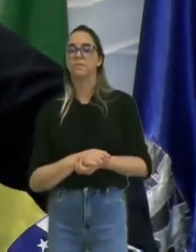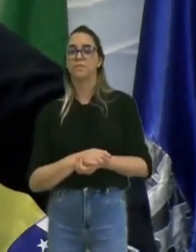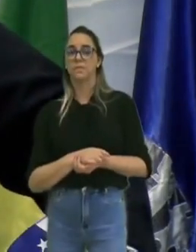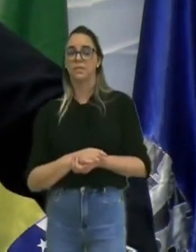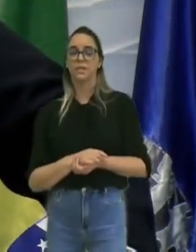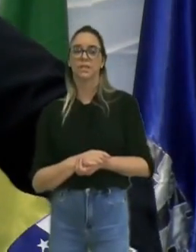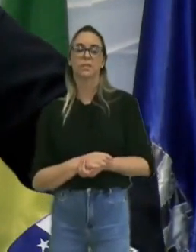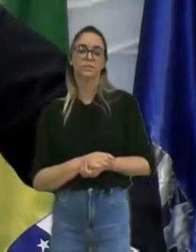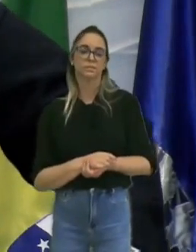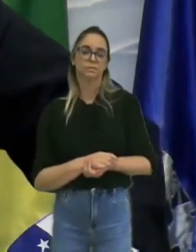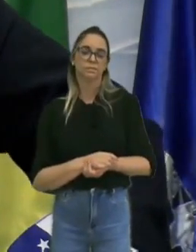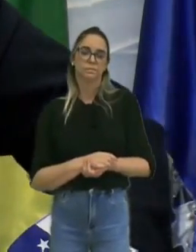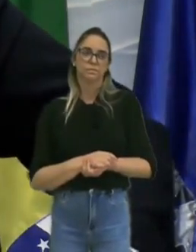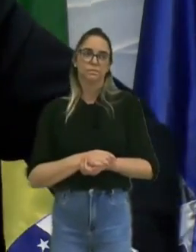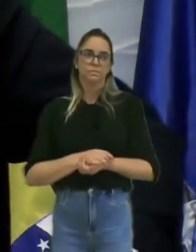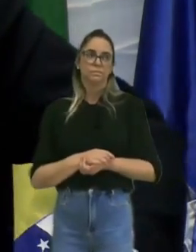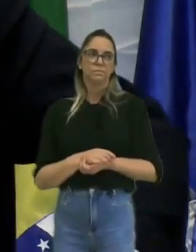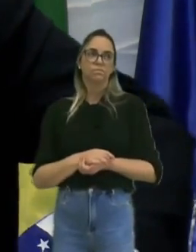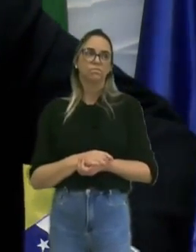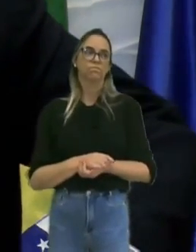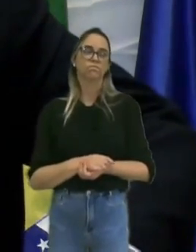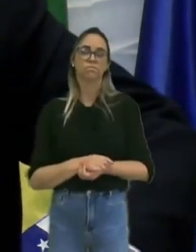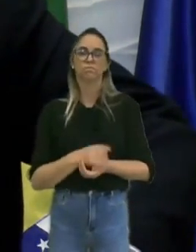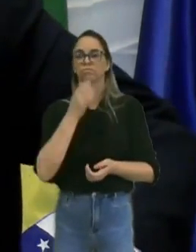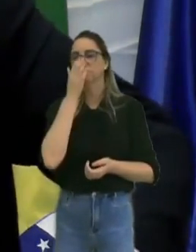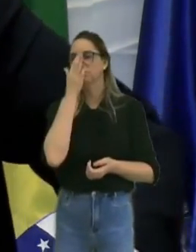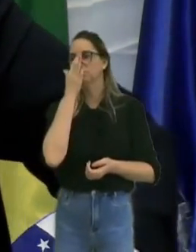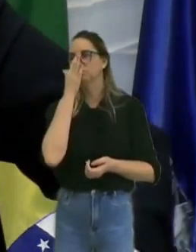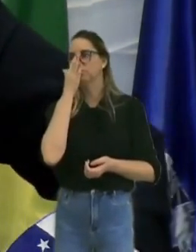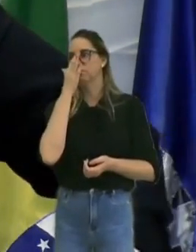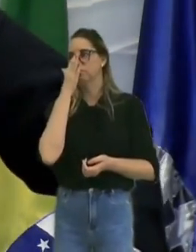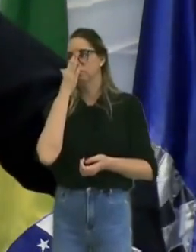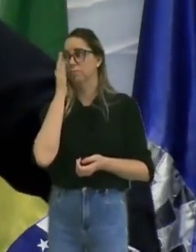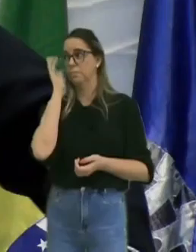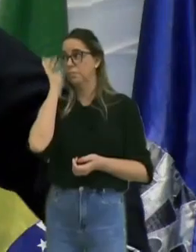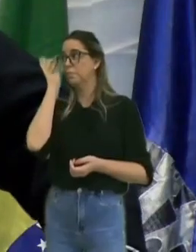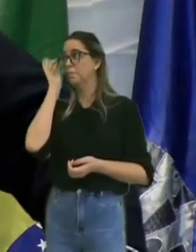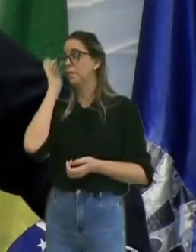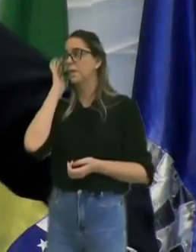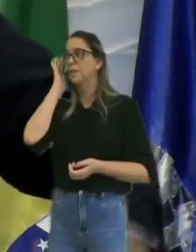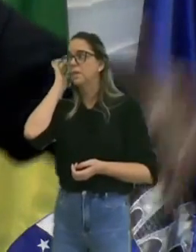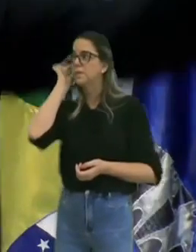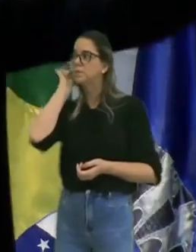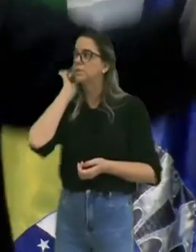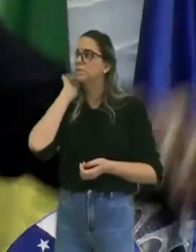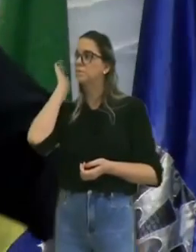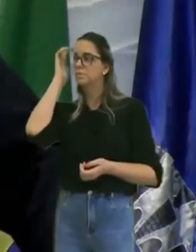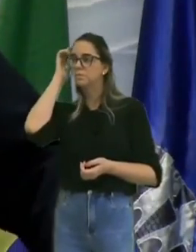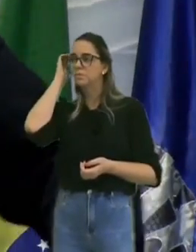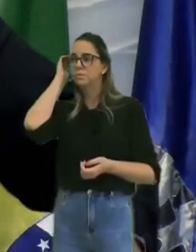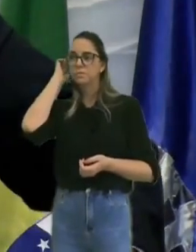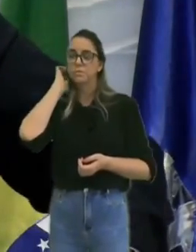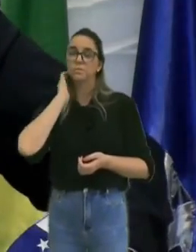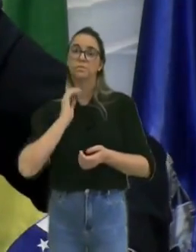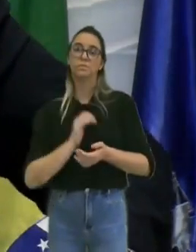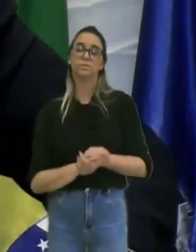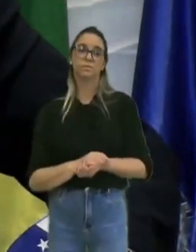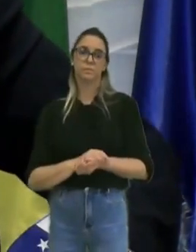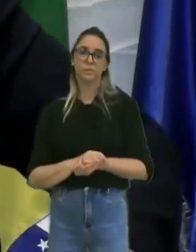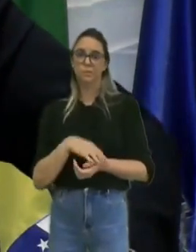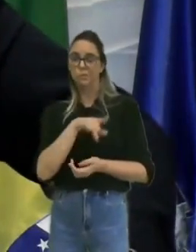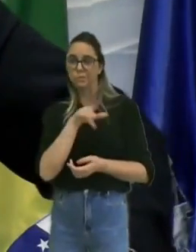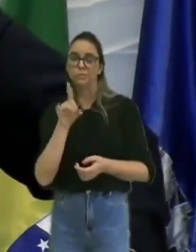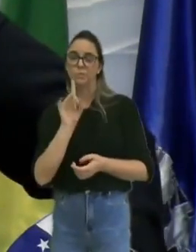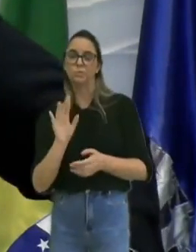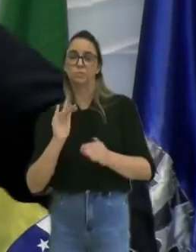me livre, para você estar lá em cima. Eu vejo aqui os outros vereadores aqui, tudo debaixo dos seus pés, e você só crescendo, ganhando rio de dinheiro